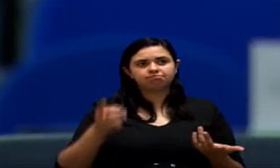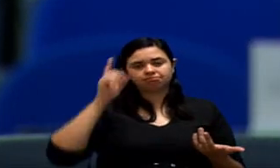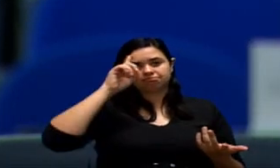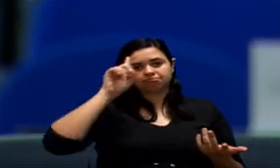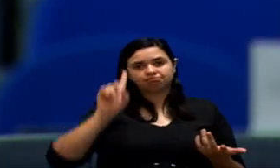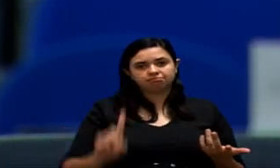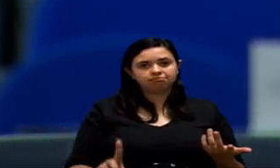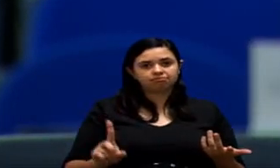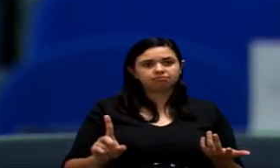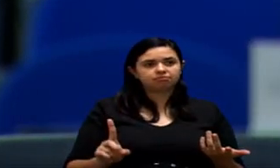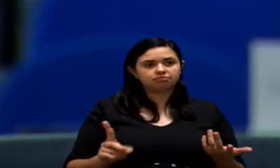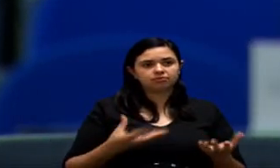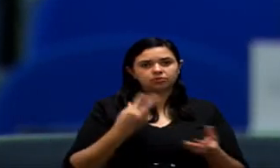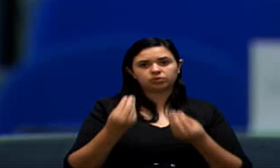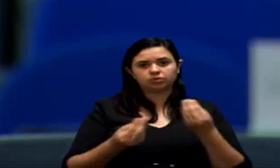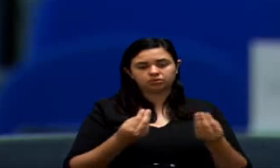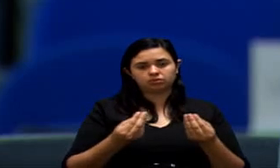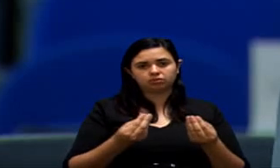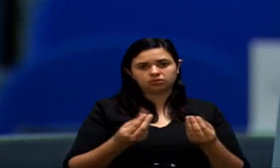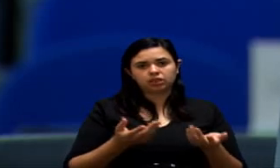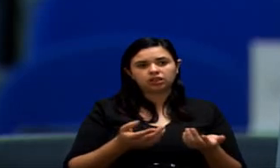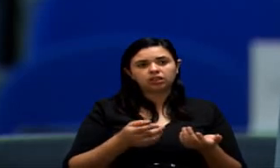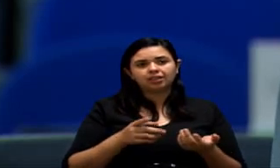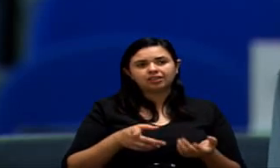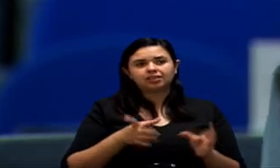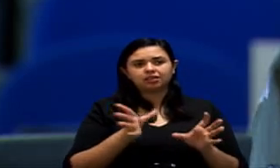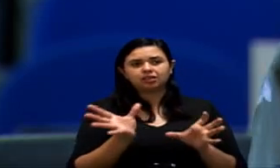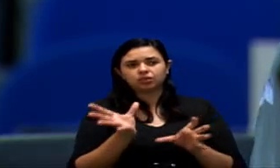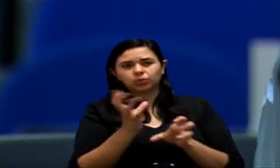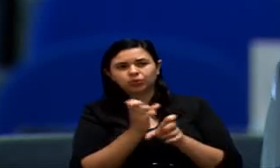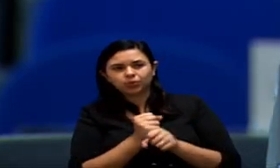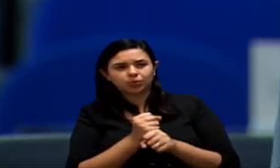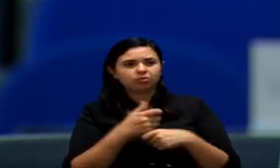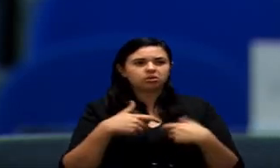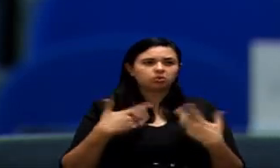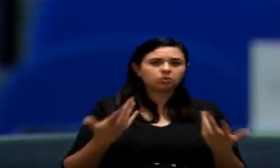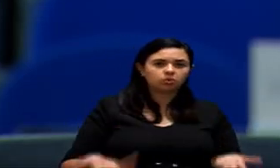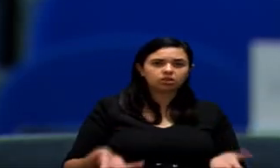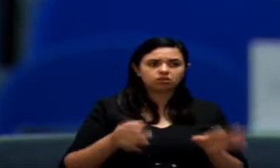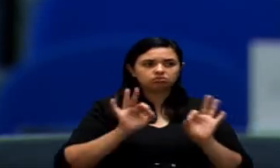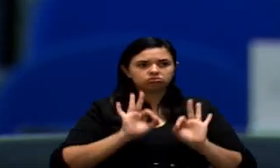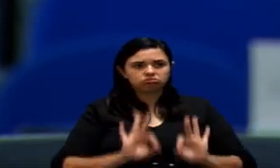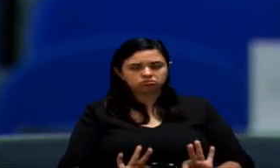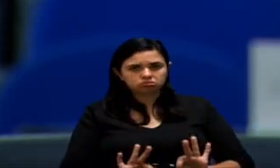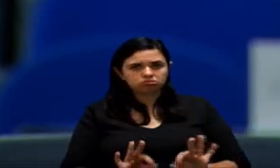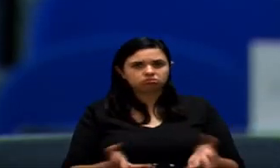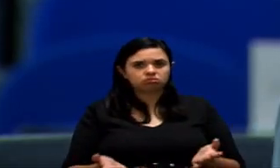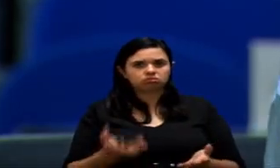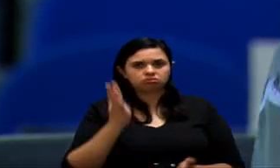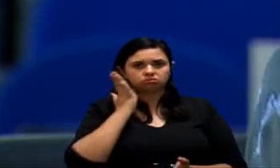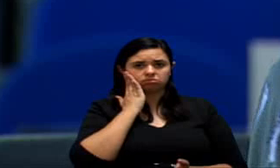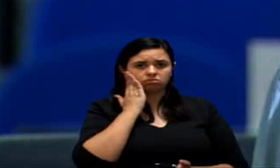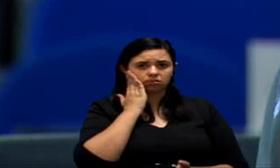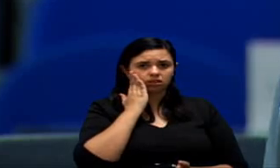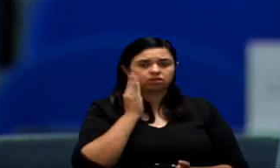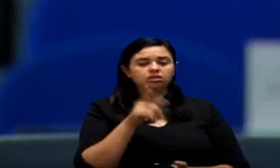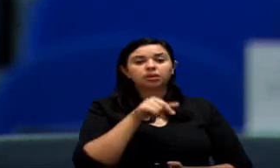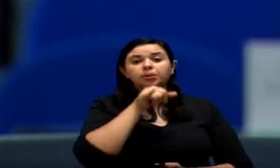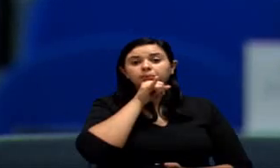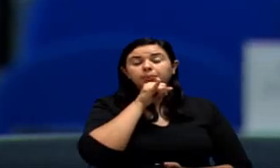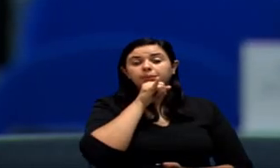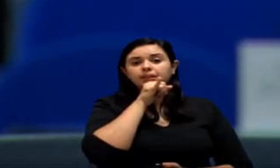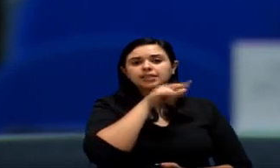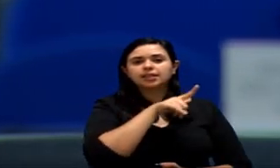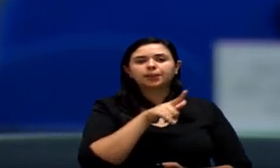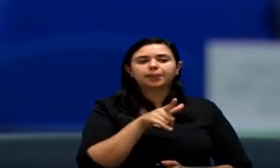censo, e o censo poderia ser público, porque nos ajuda também no planejamento, no questionamento da LOA. Quanto que a